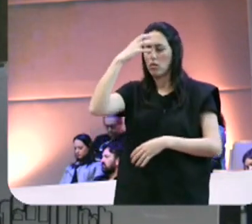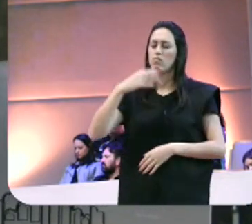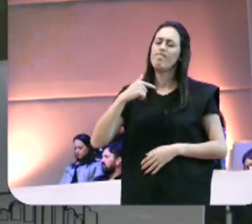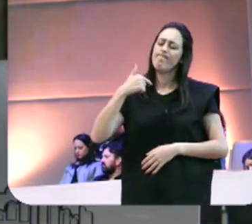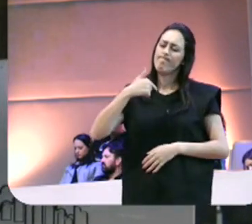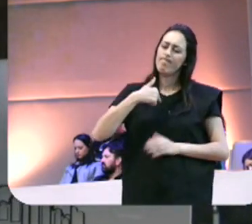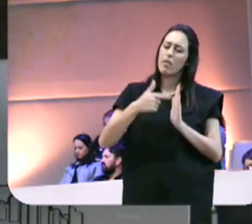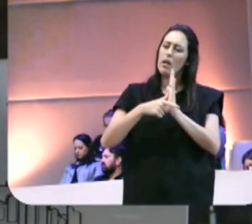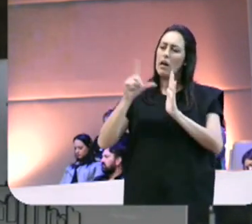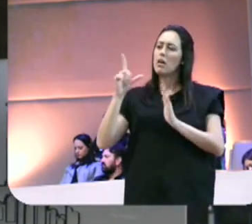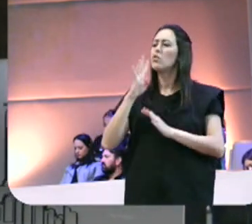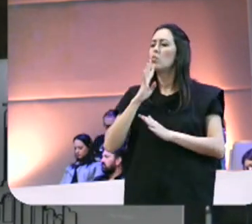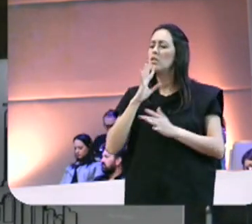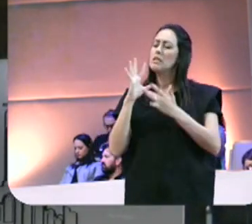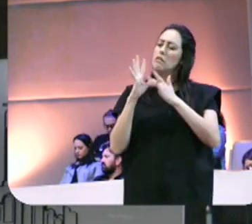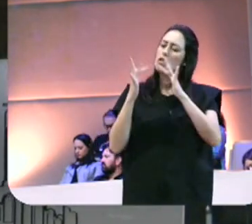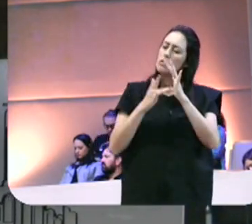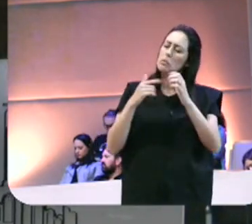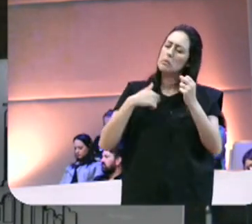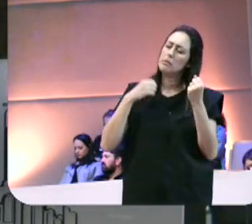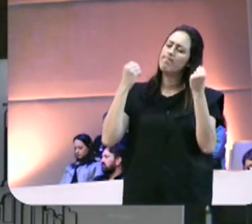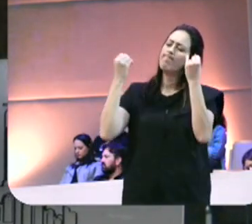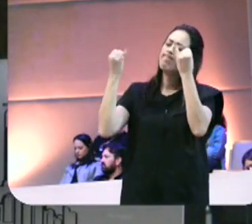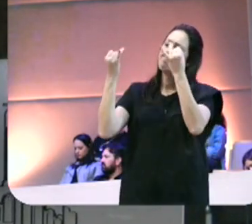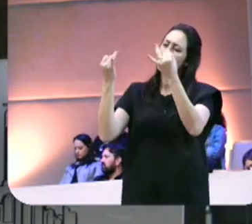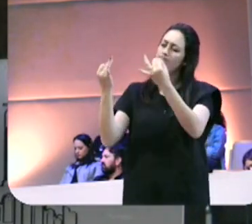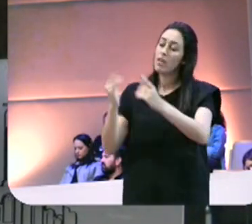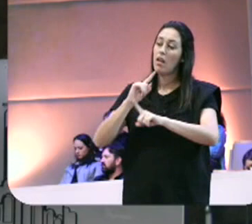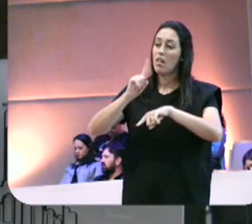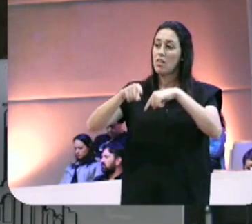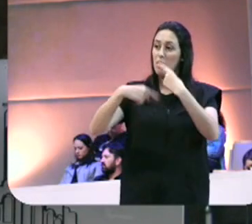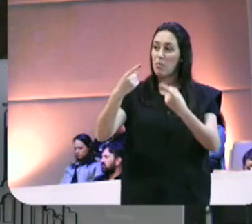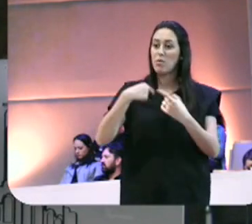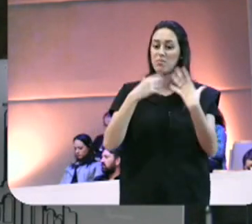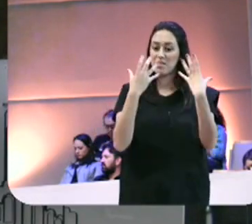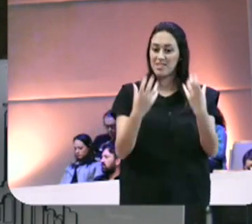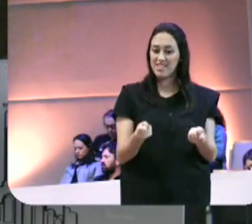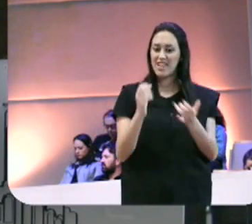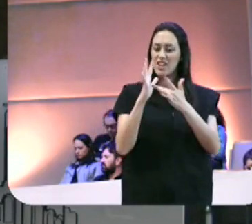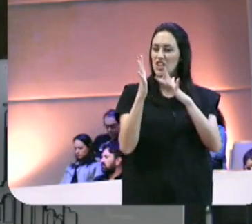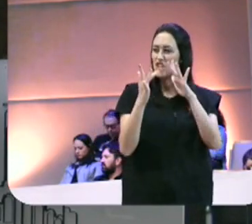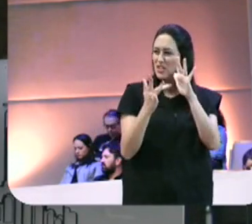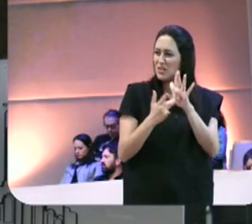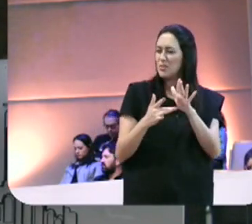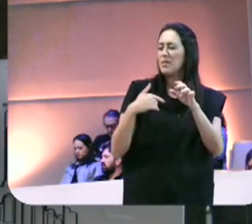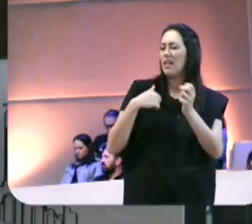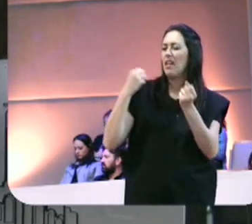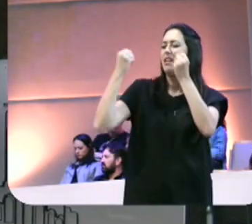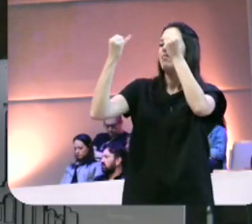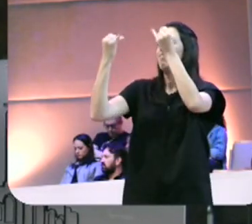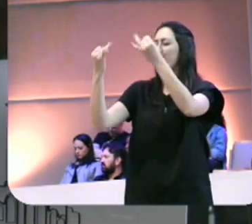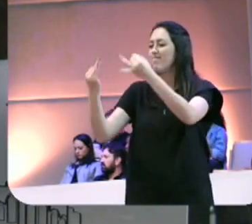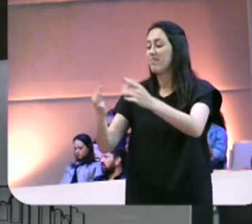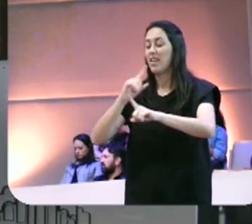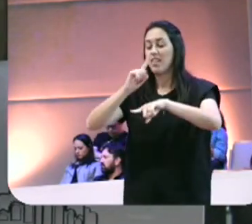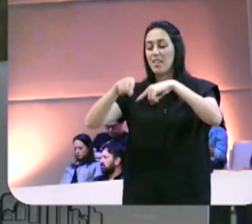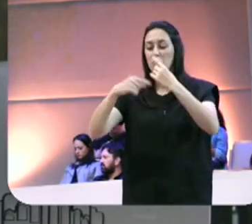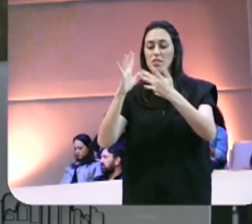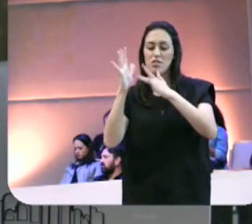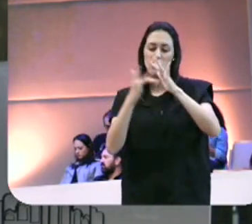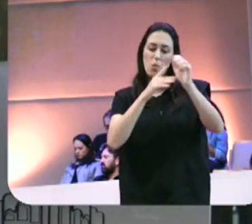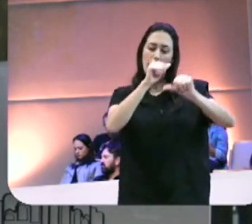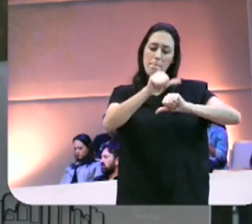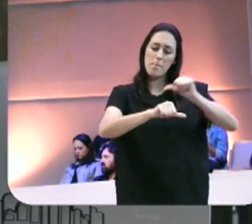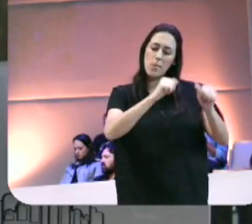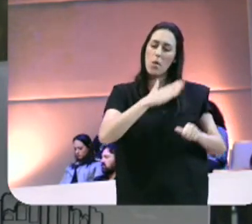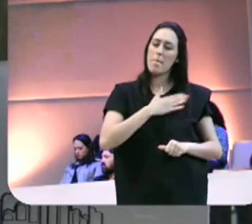de conhecer Jesus. Quando eu conheci a Jesus, esse foi o momento do meu encontro com Jesus, e Jesus também transformou a